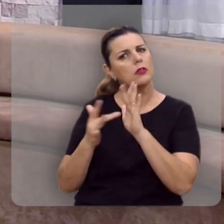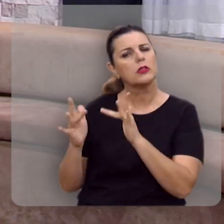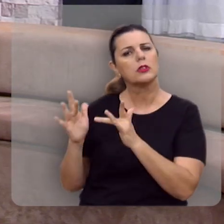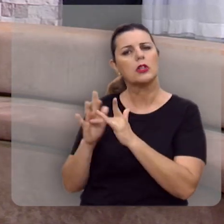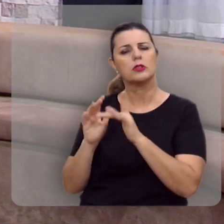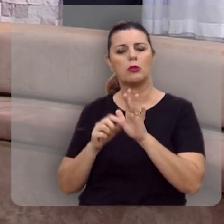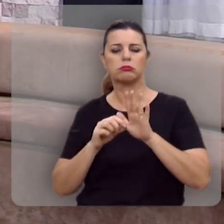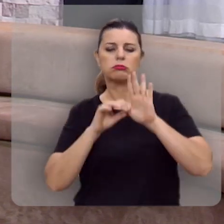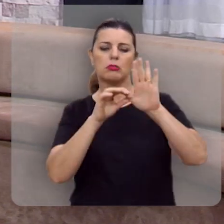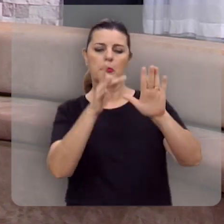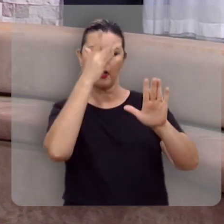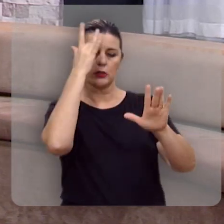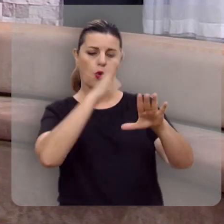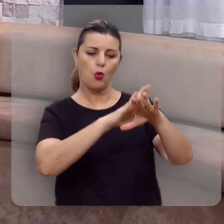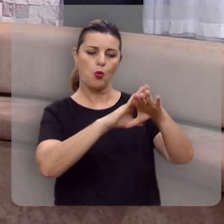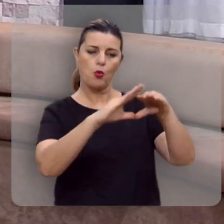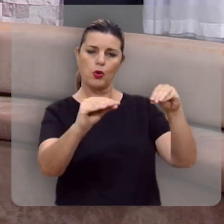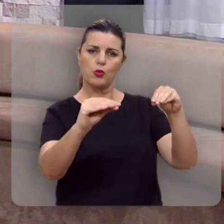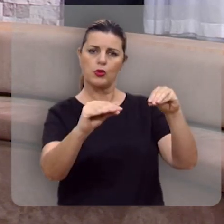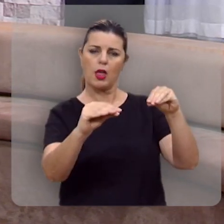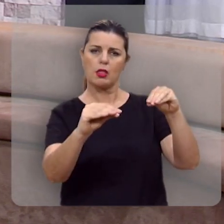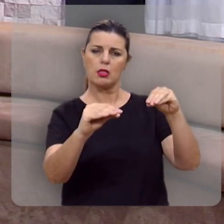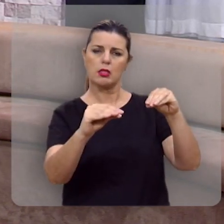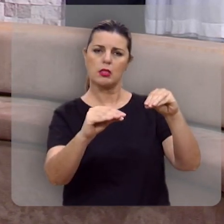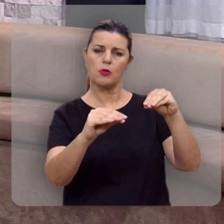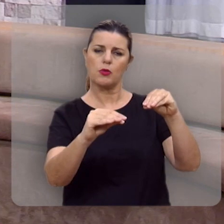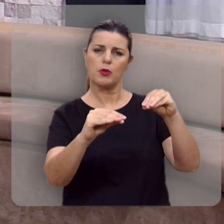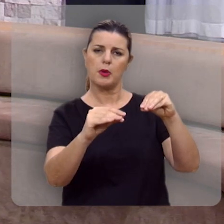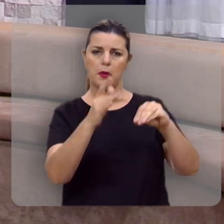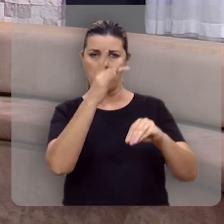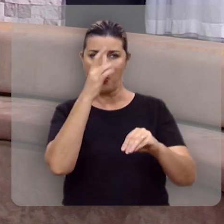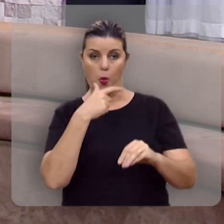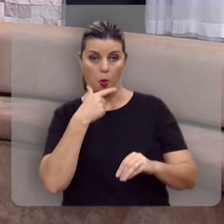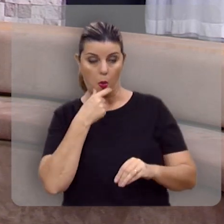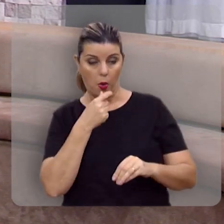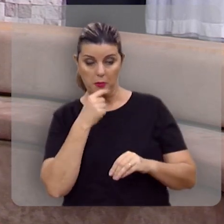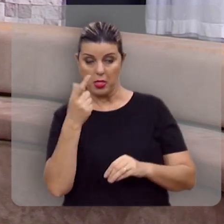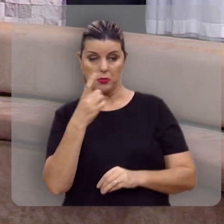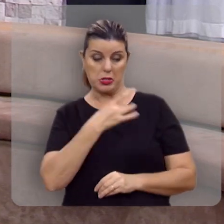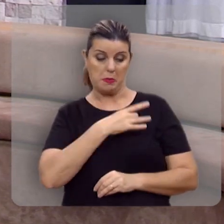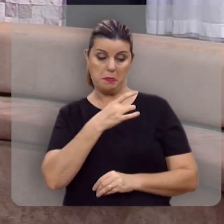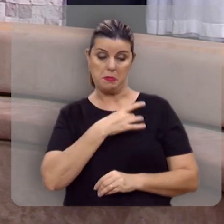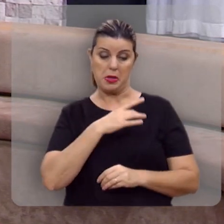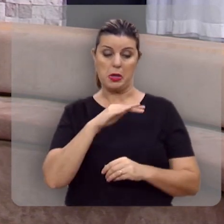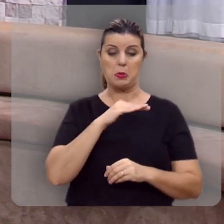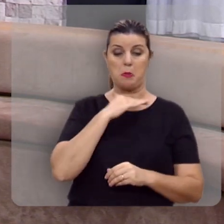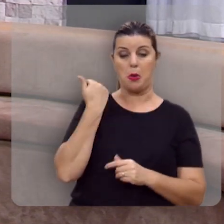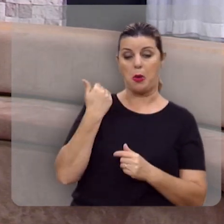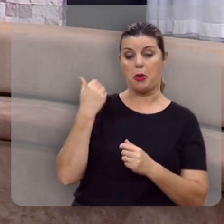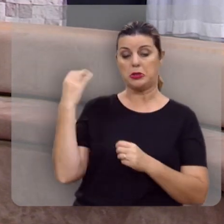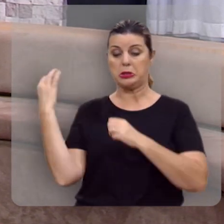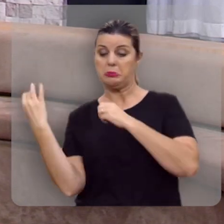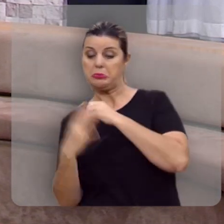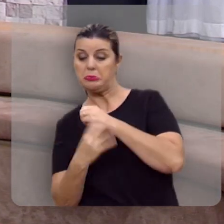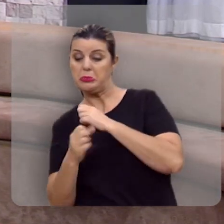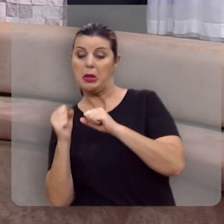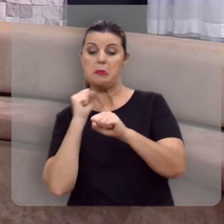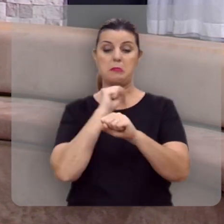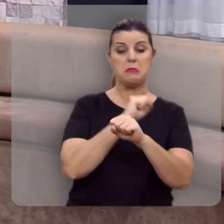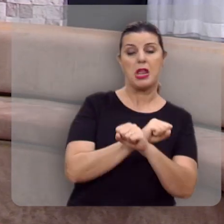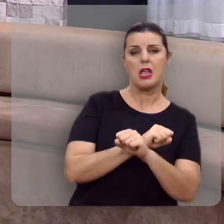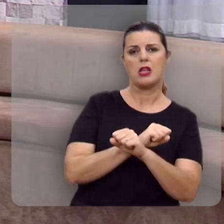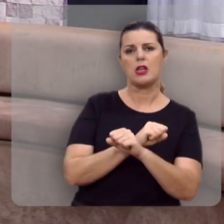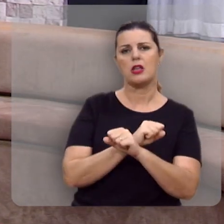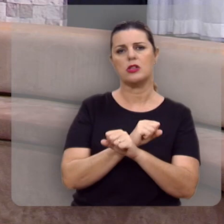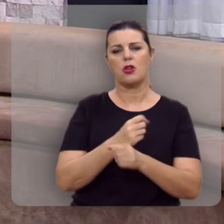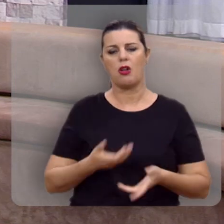homem que impunha as mãos sobre os enfermos e eles eram curados. Um homem que não temia a morte, nem açoite, nem prisão. O homem que levou o